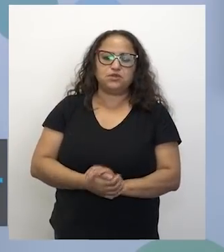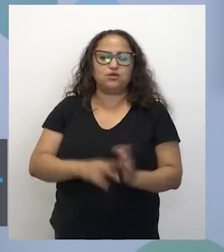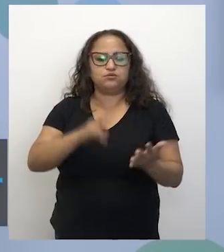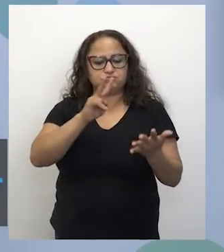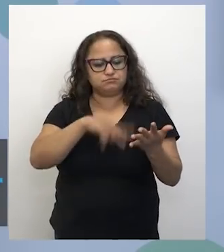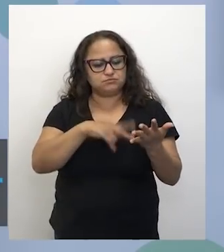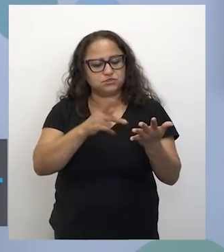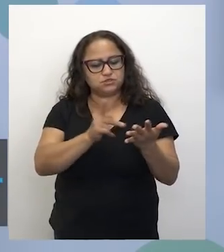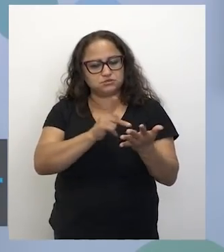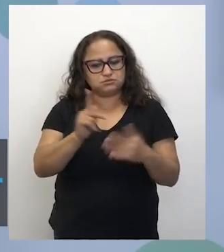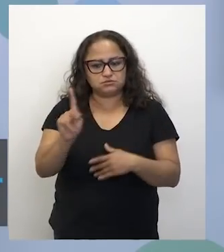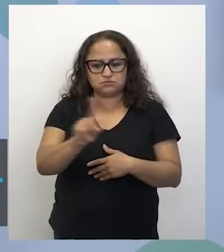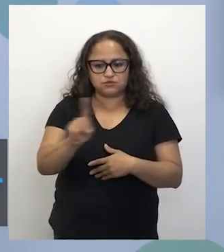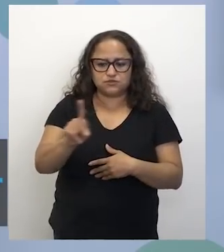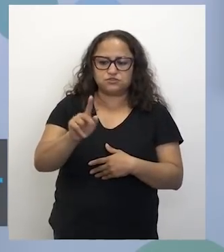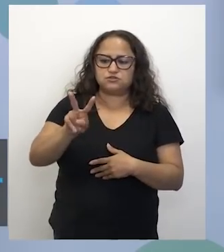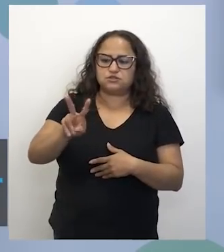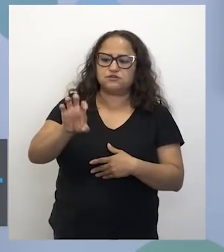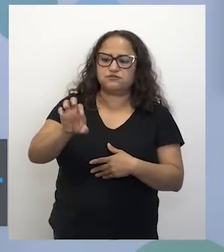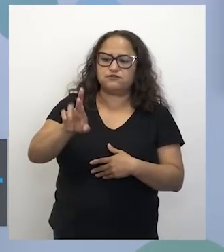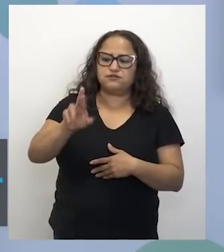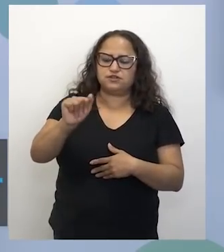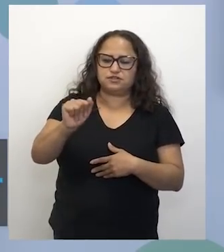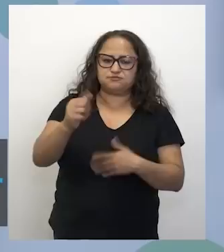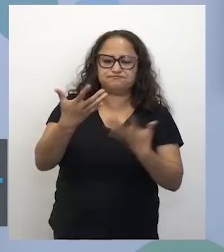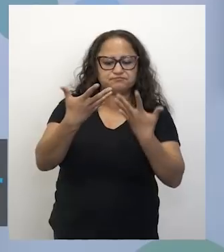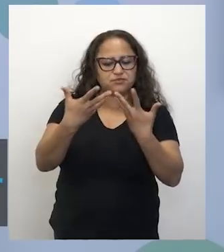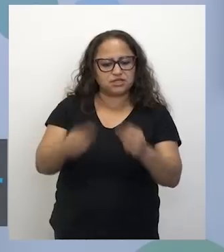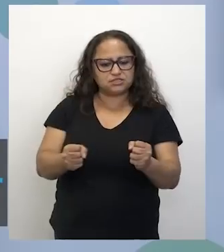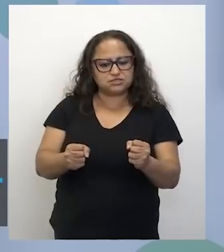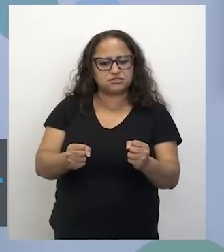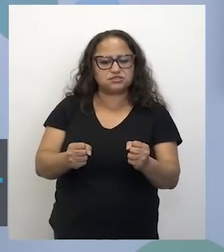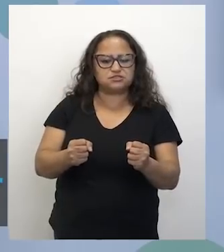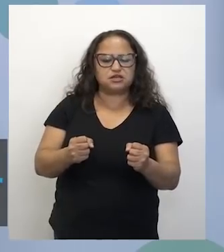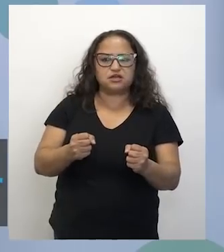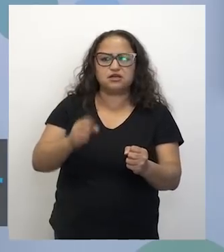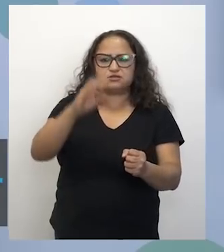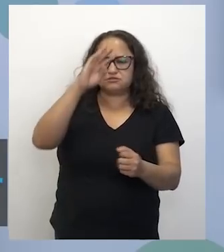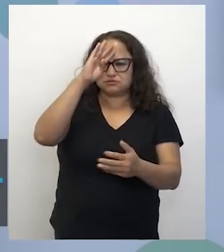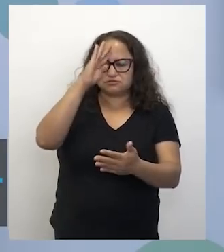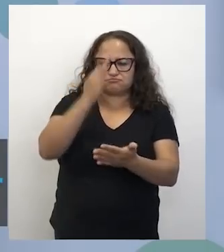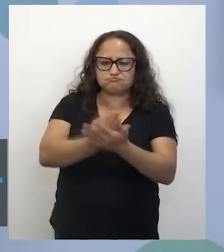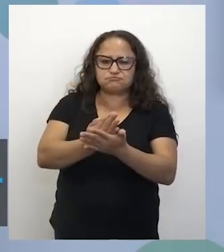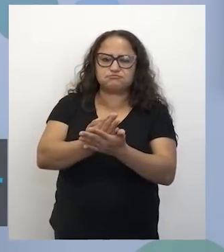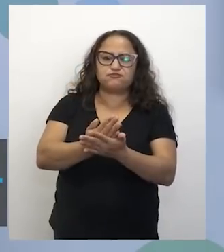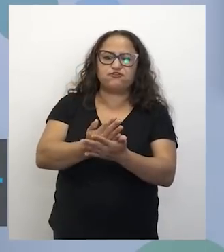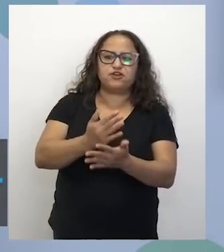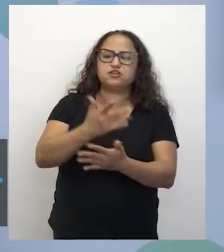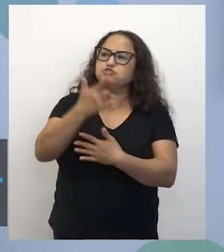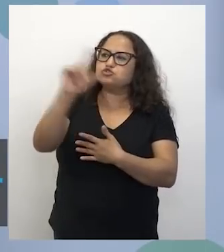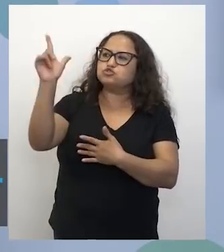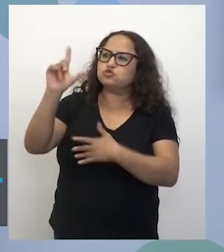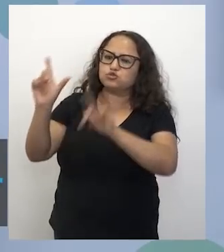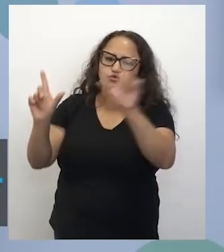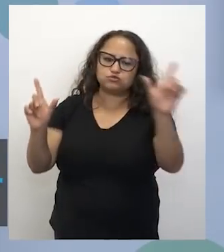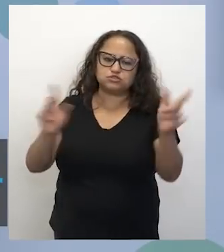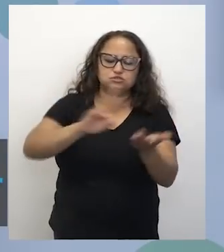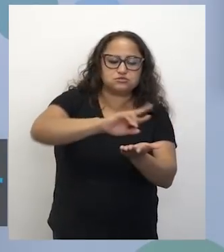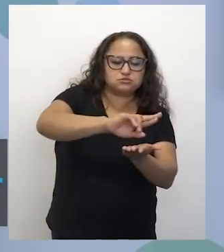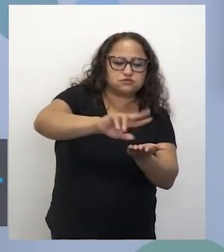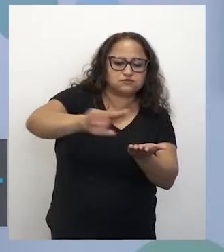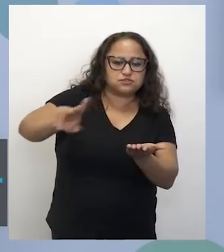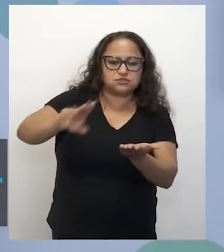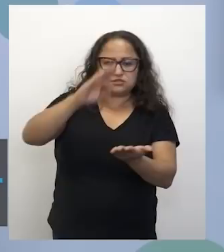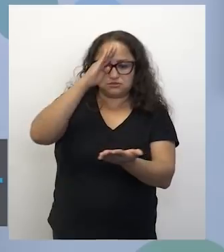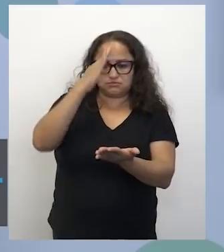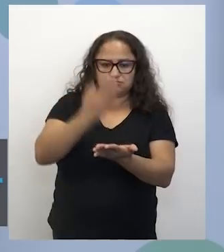da professora Vera Lúcia. Aceitação de diversas crenças, o respeito pela diversidade. A gente